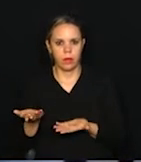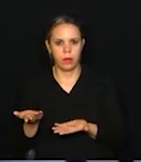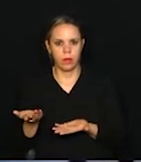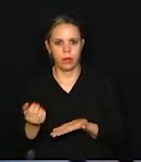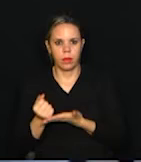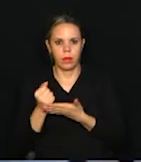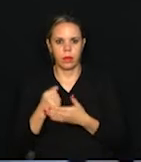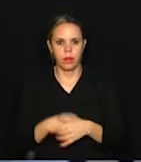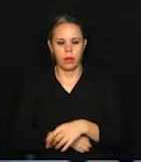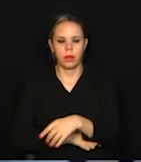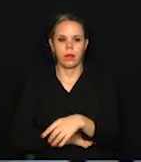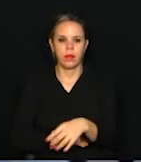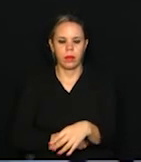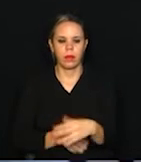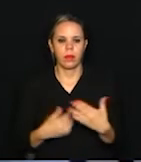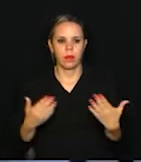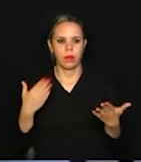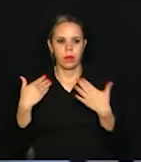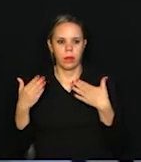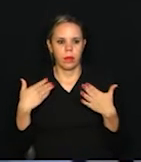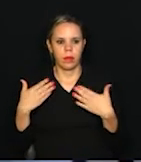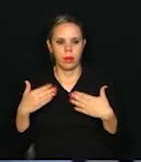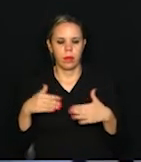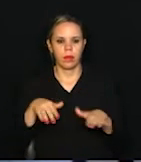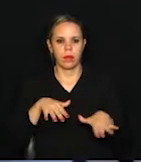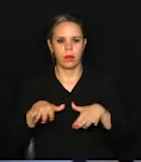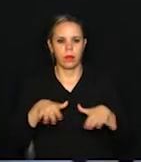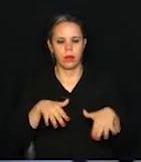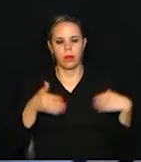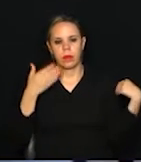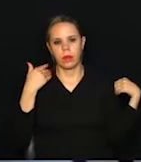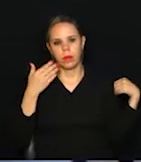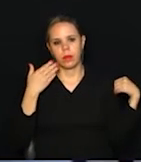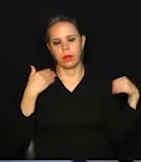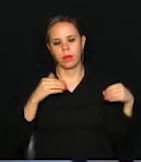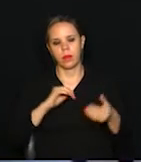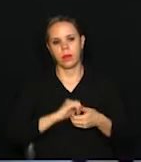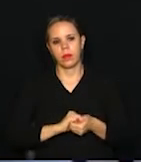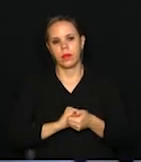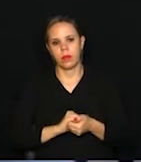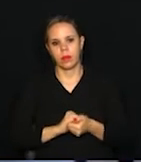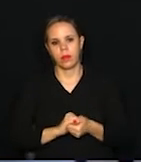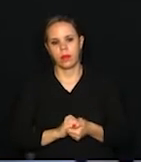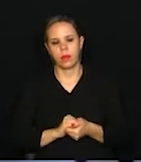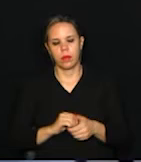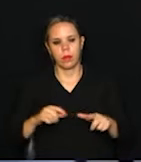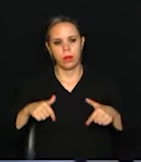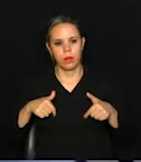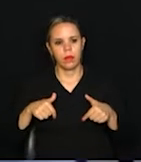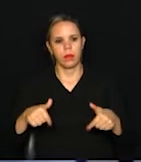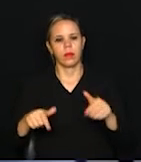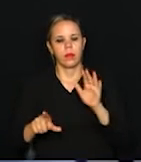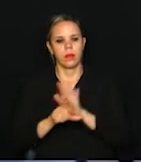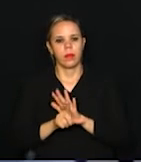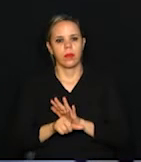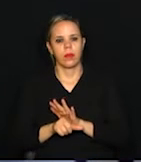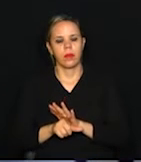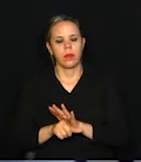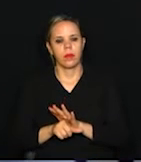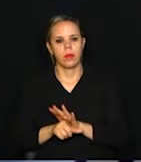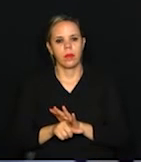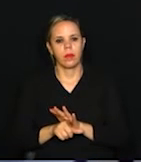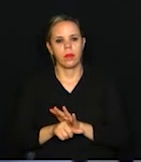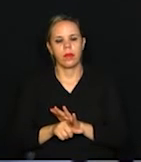contribuir nesse debate da mobilidade. Eu aproveito para saudar o presidente pela iniciativa dessa lei. Eu acho que essa lei é uma lei